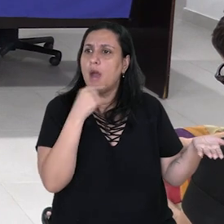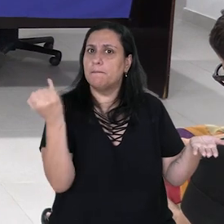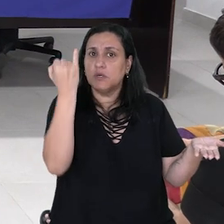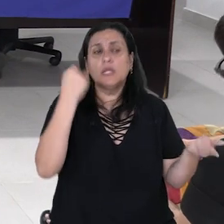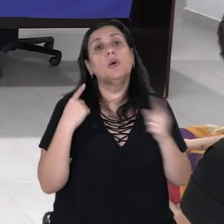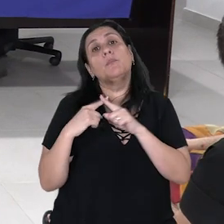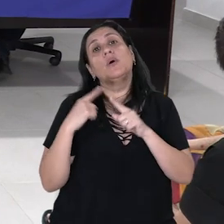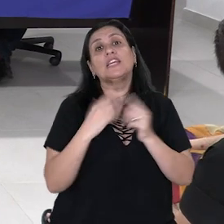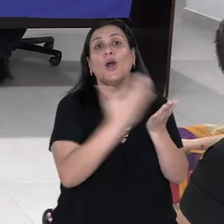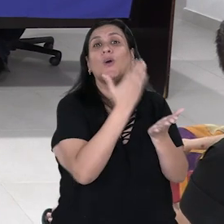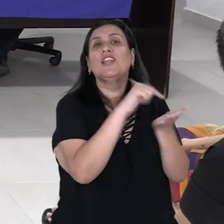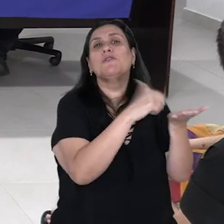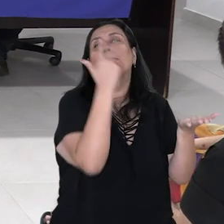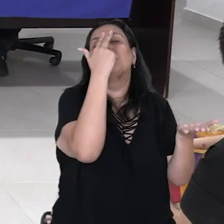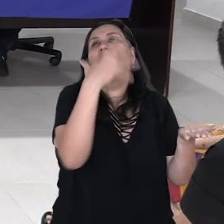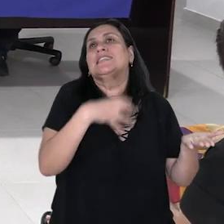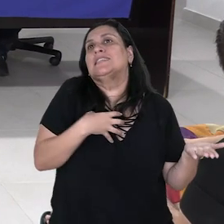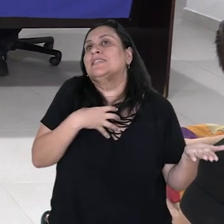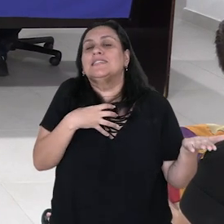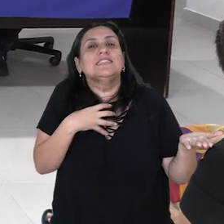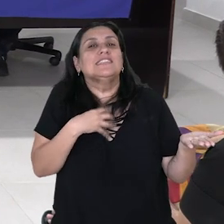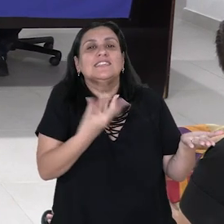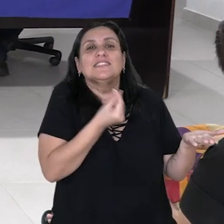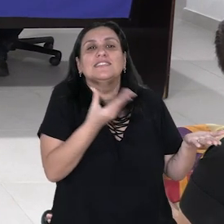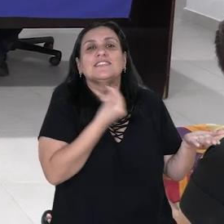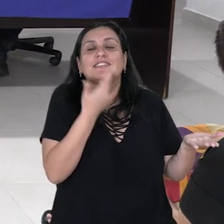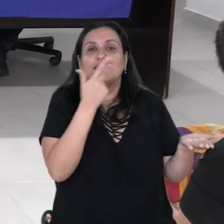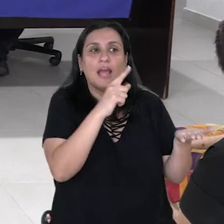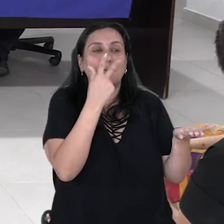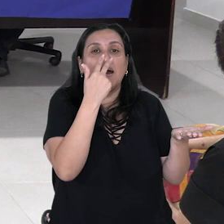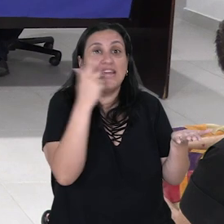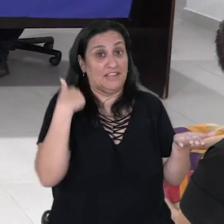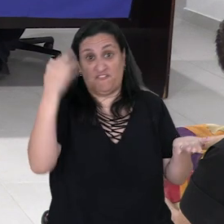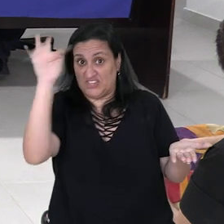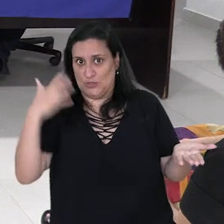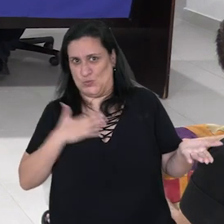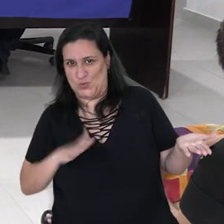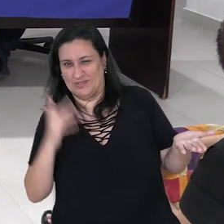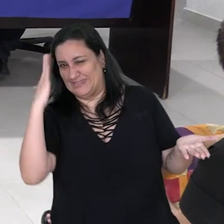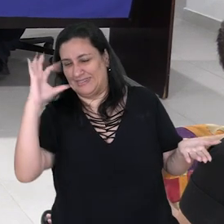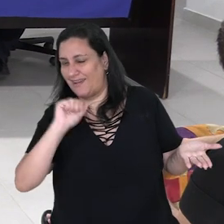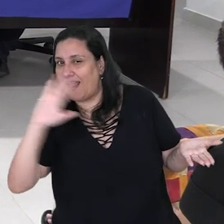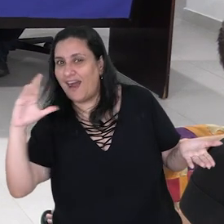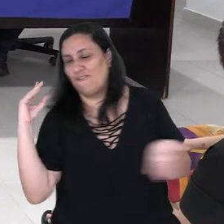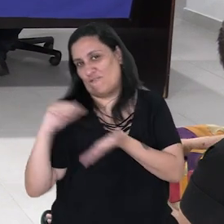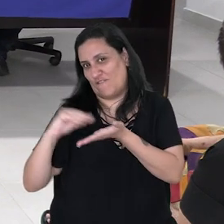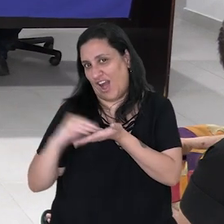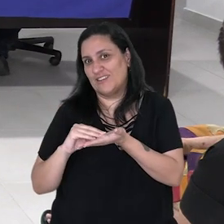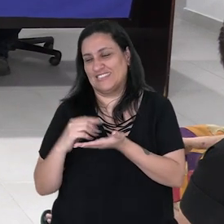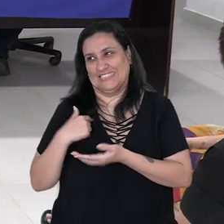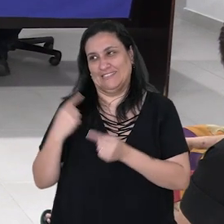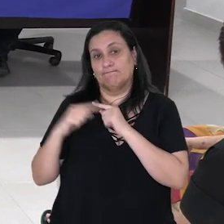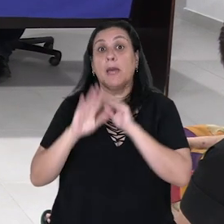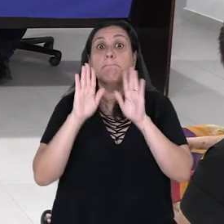porque o livro trouxe essa, mesmo como a Carol disse, sem, ela continua sem entender física. Eu também acho que é a